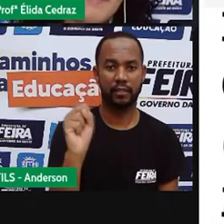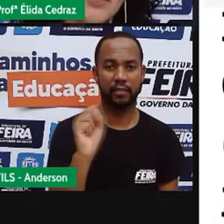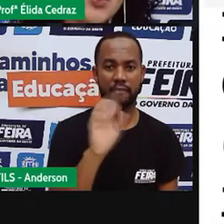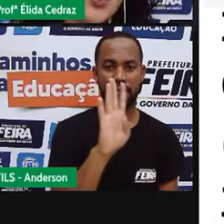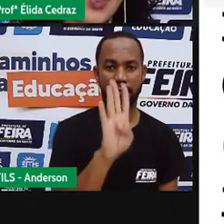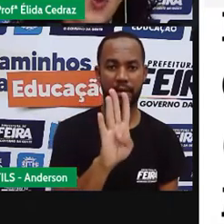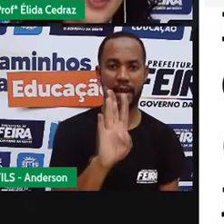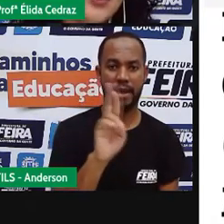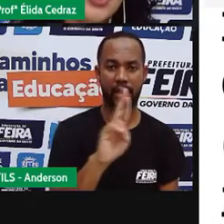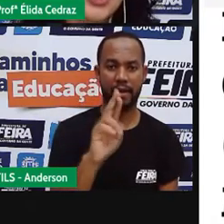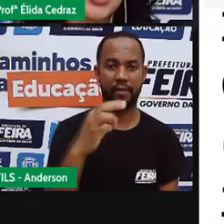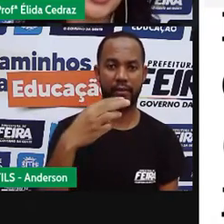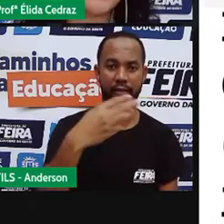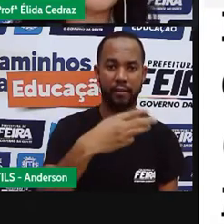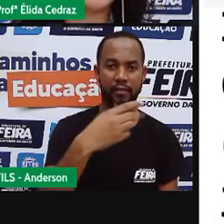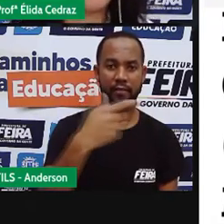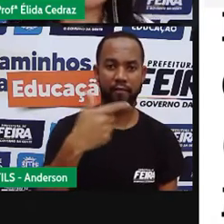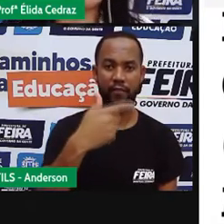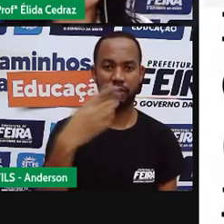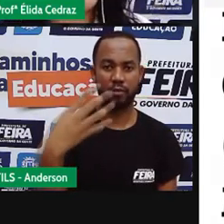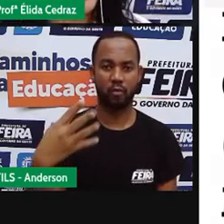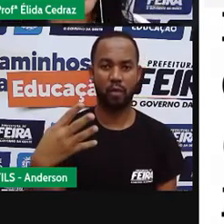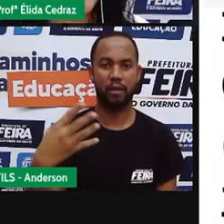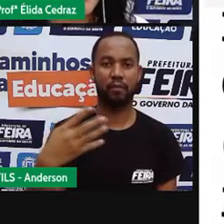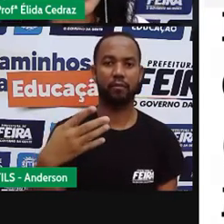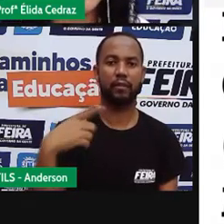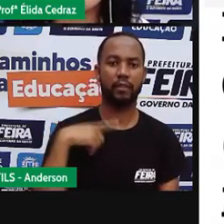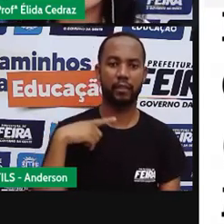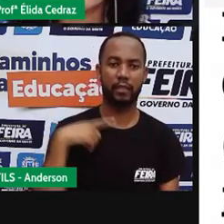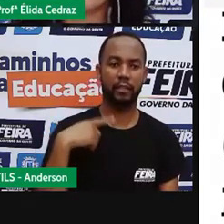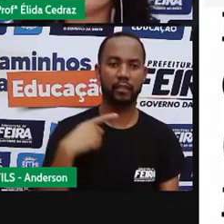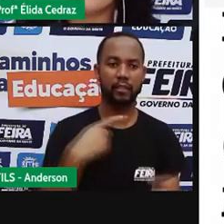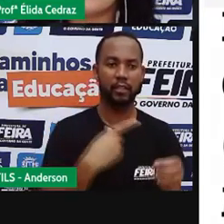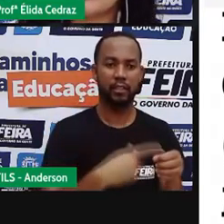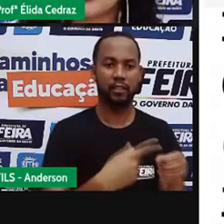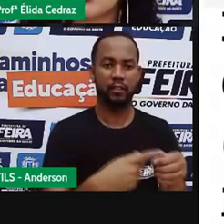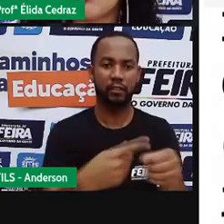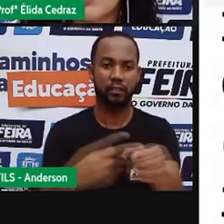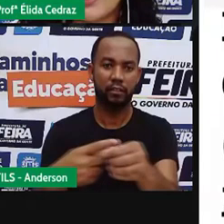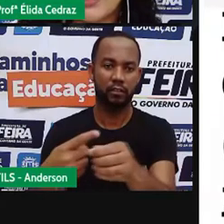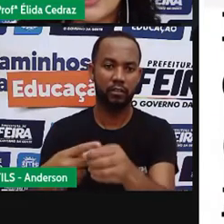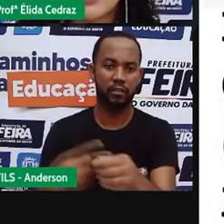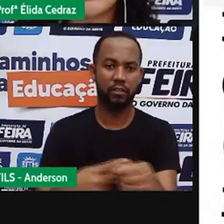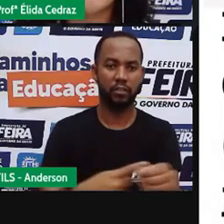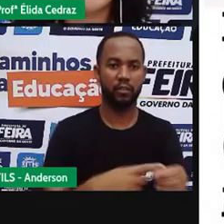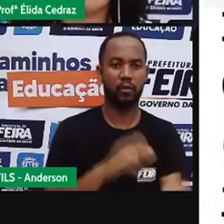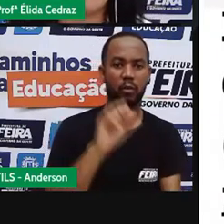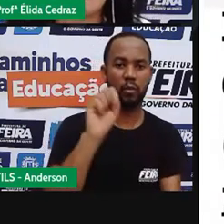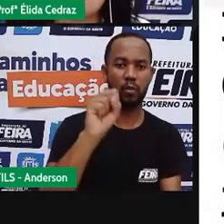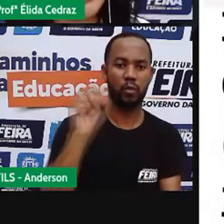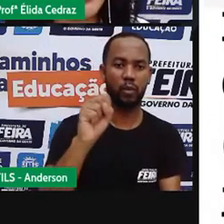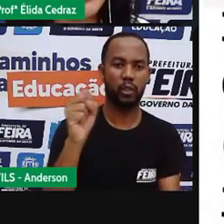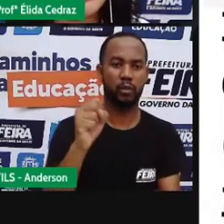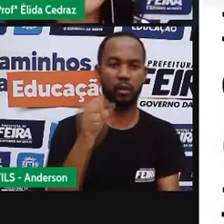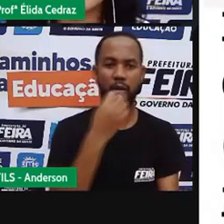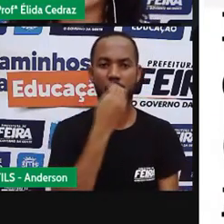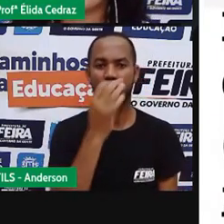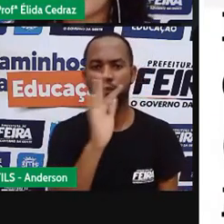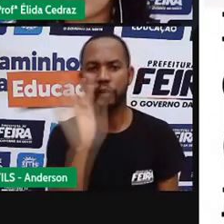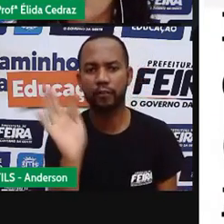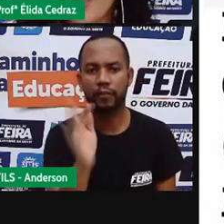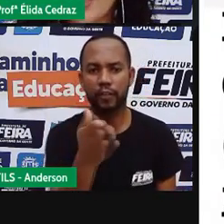E também possui oito distritos. Bonfim de Feira, Governador João Carneiro,